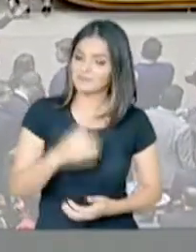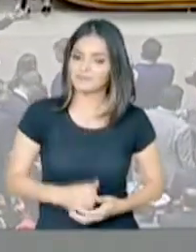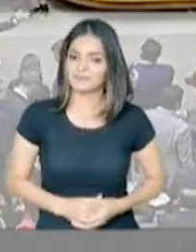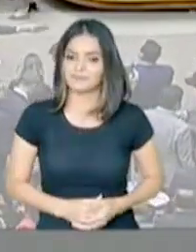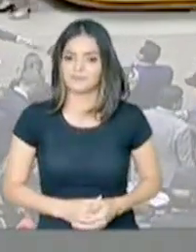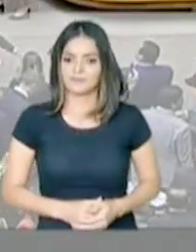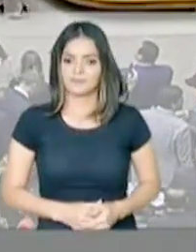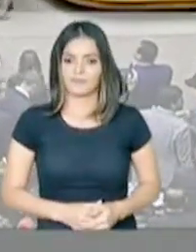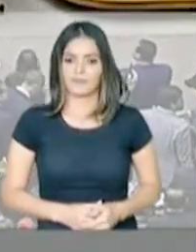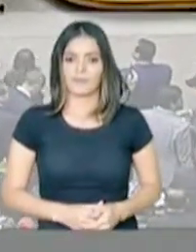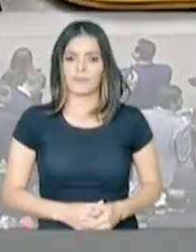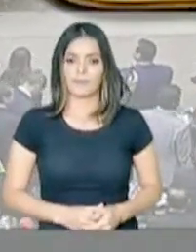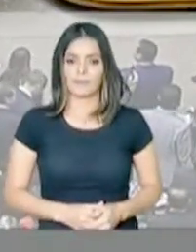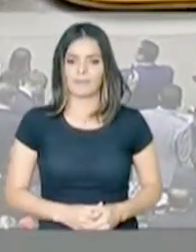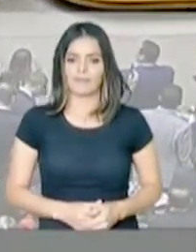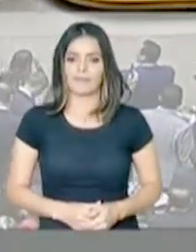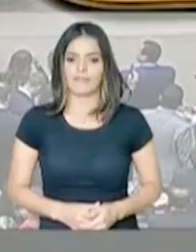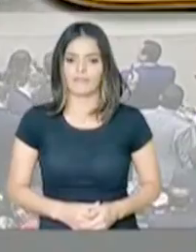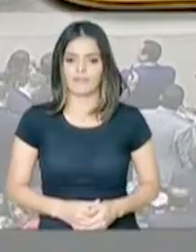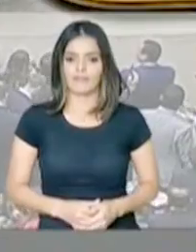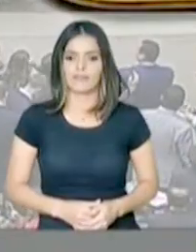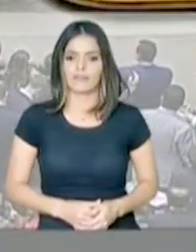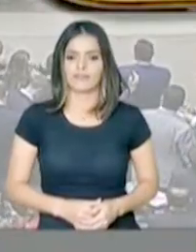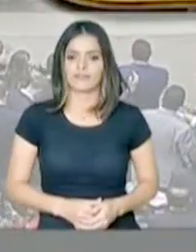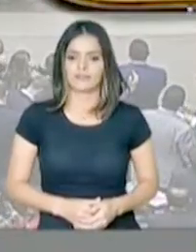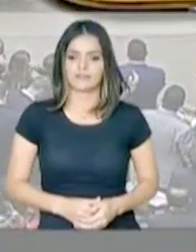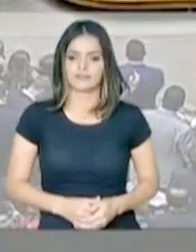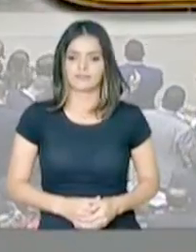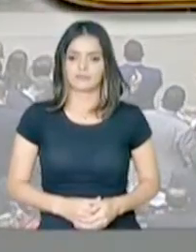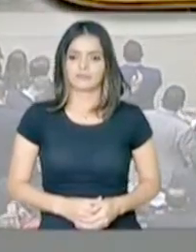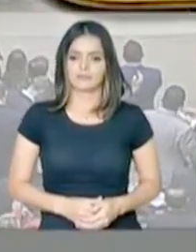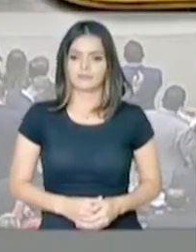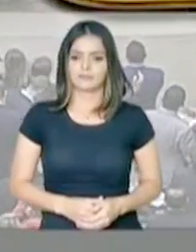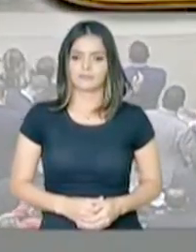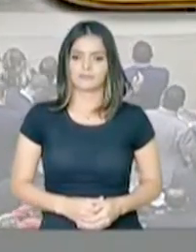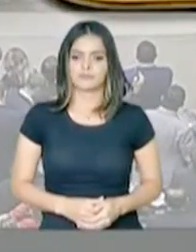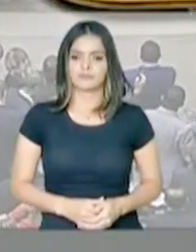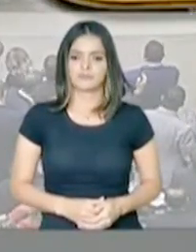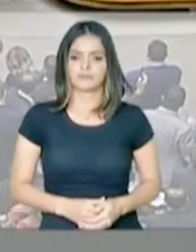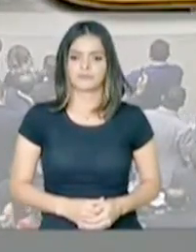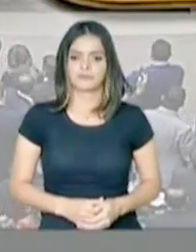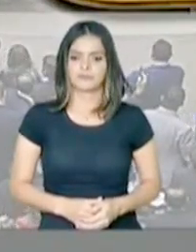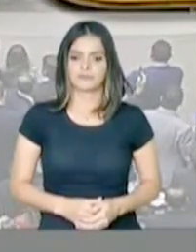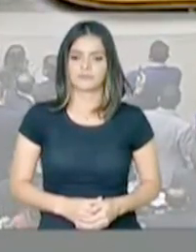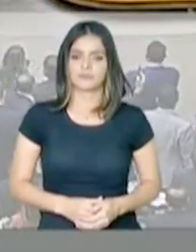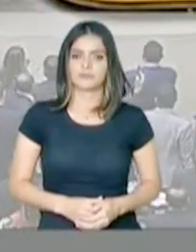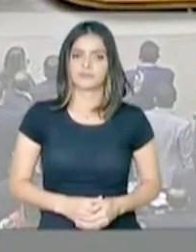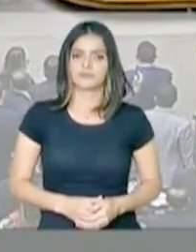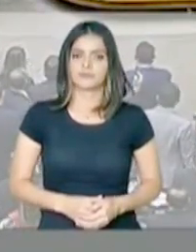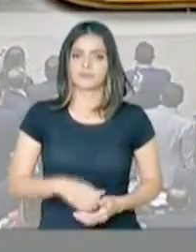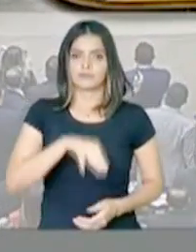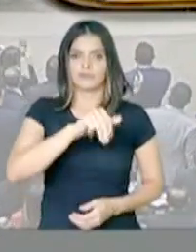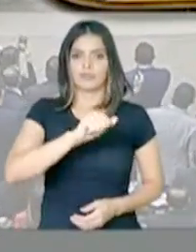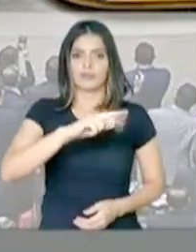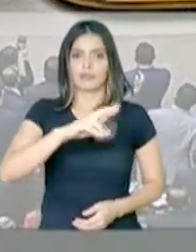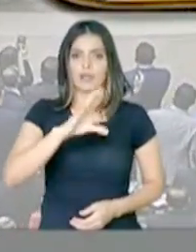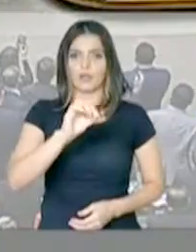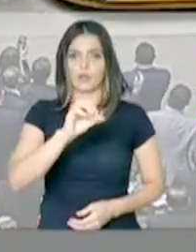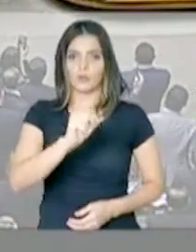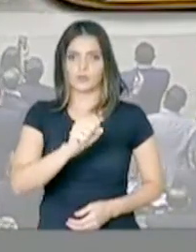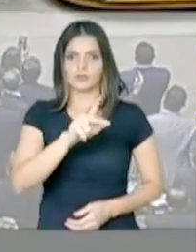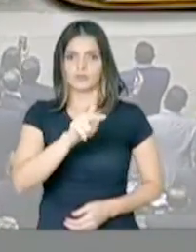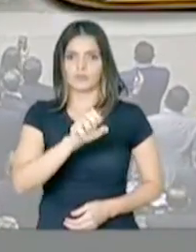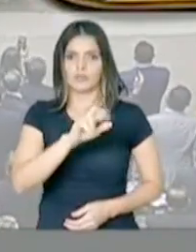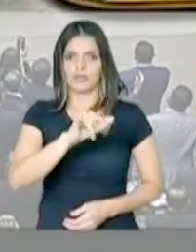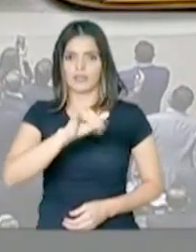necessários 308 votos para aprovação. Como a gente já disse, é um número muito grande e o governo vem negociando para ter